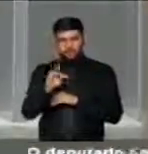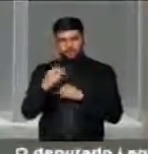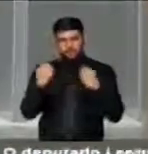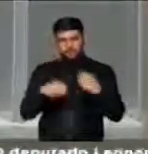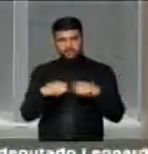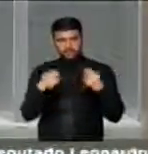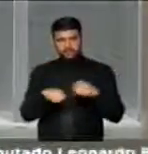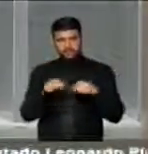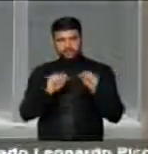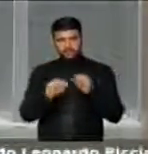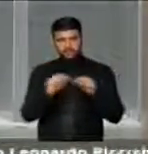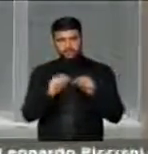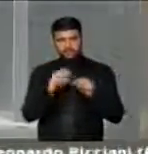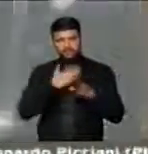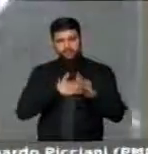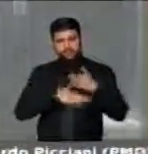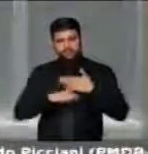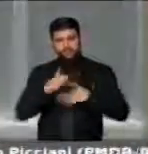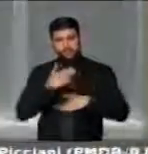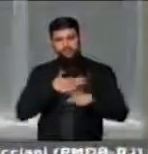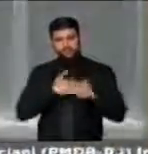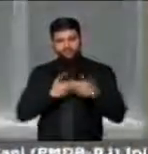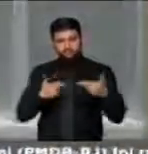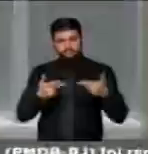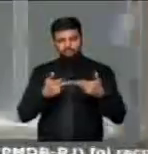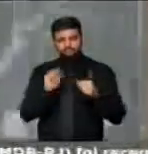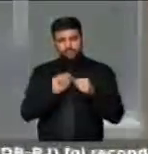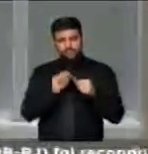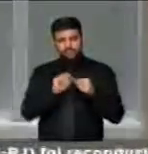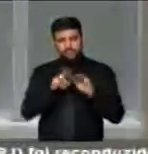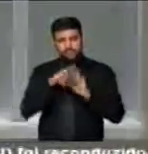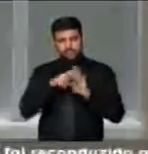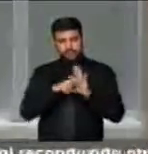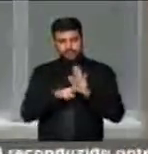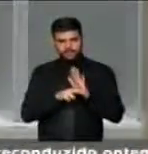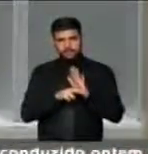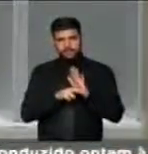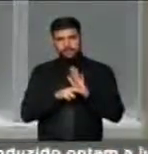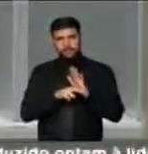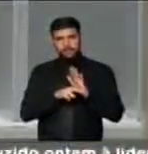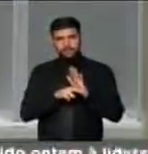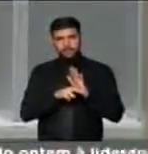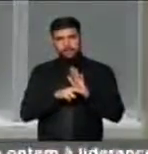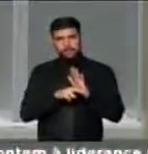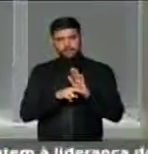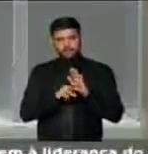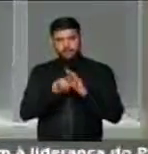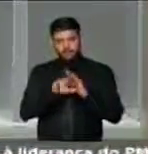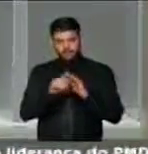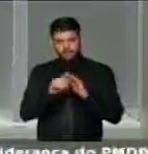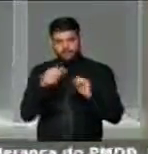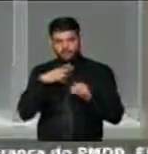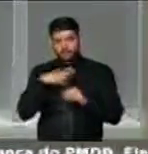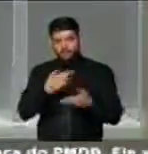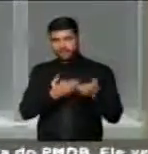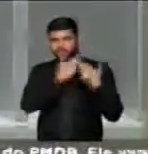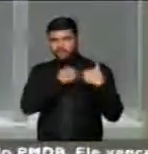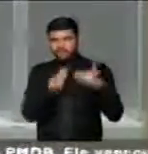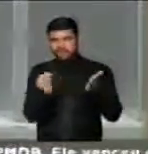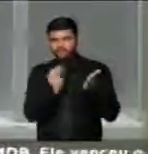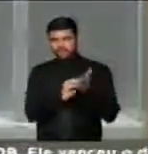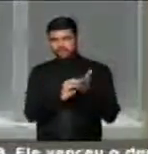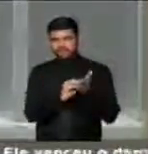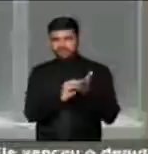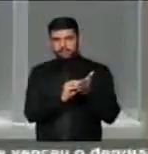necessidade de, com calma, com serenidade, estabelecer o critério, e o embarcador é que é responsável para colocar na